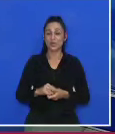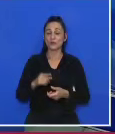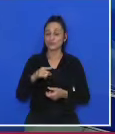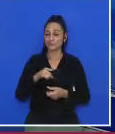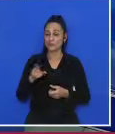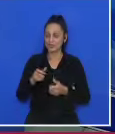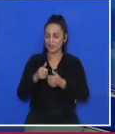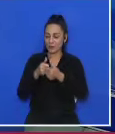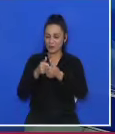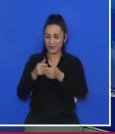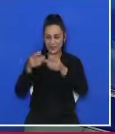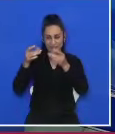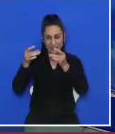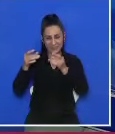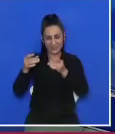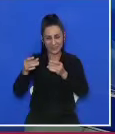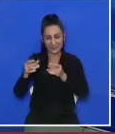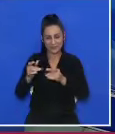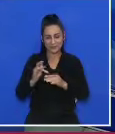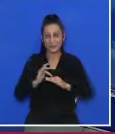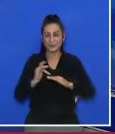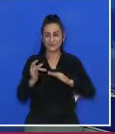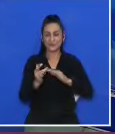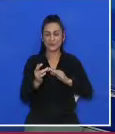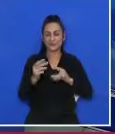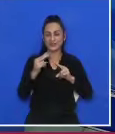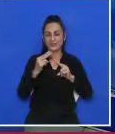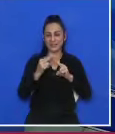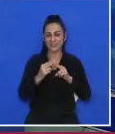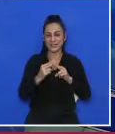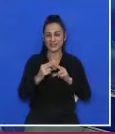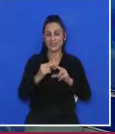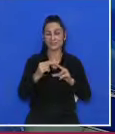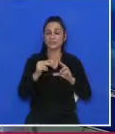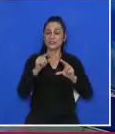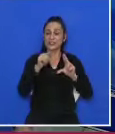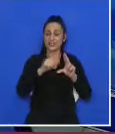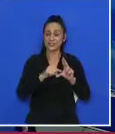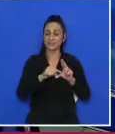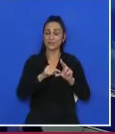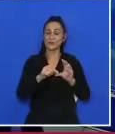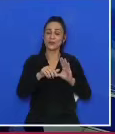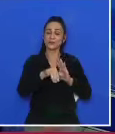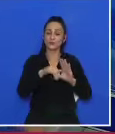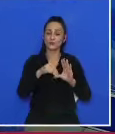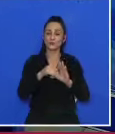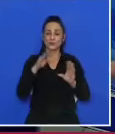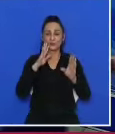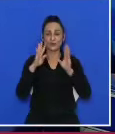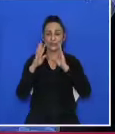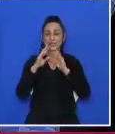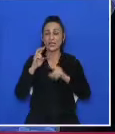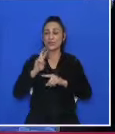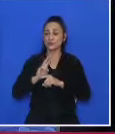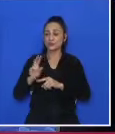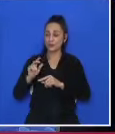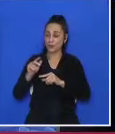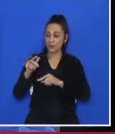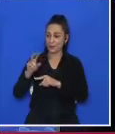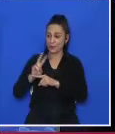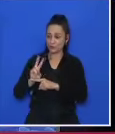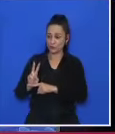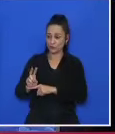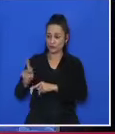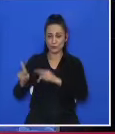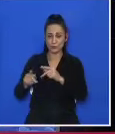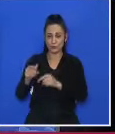Você acompanhando cada detalhe por meio dos perfis da Caixa e da Rede TV no YouTube e no Facebook. As auditoras populares também